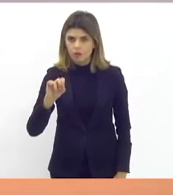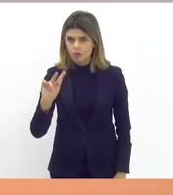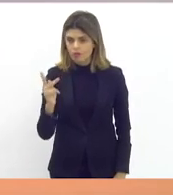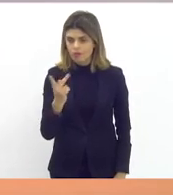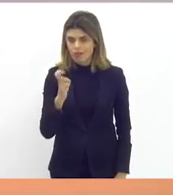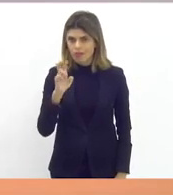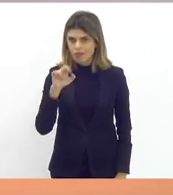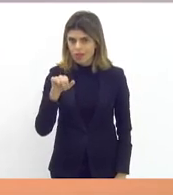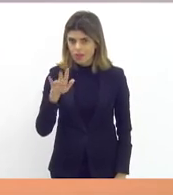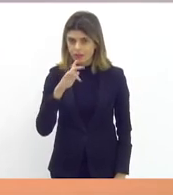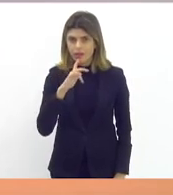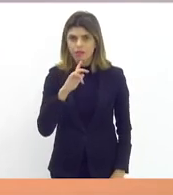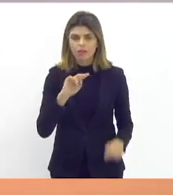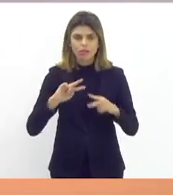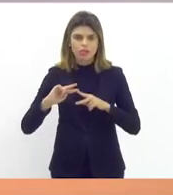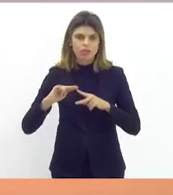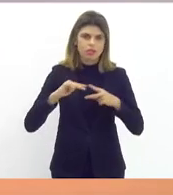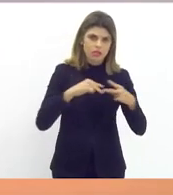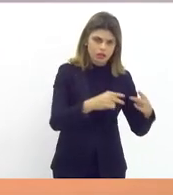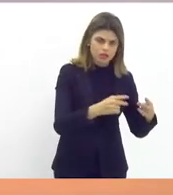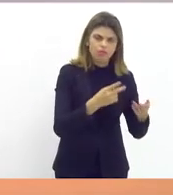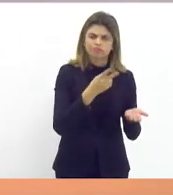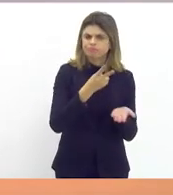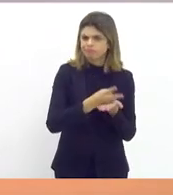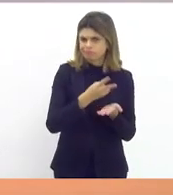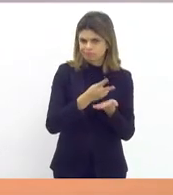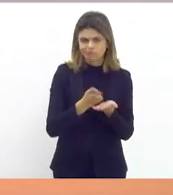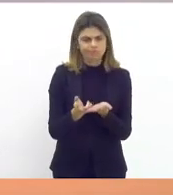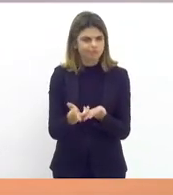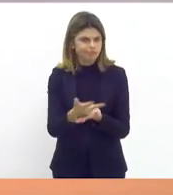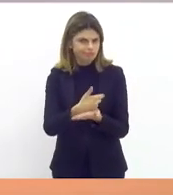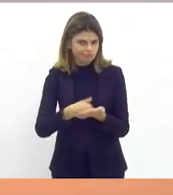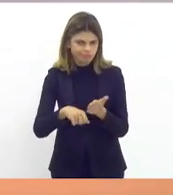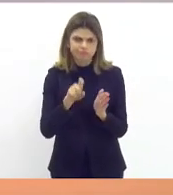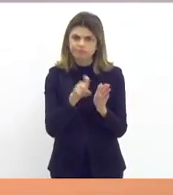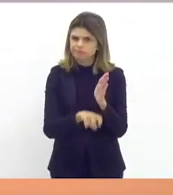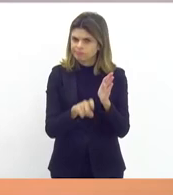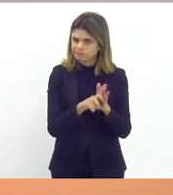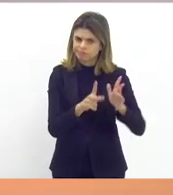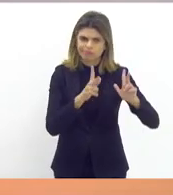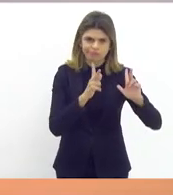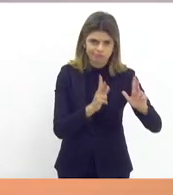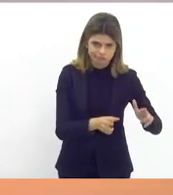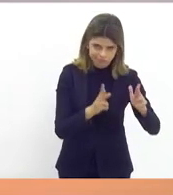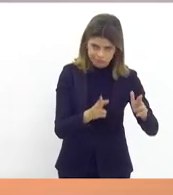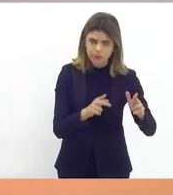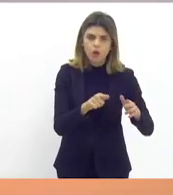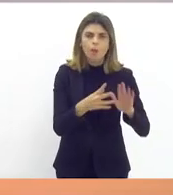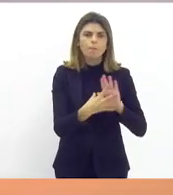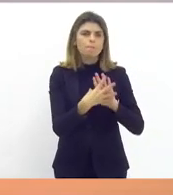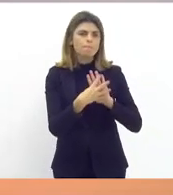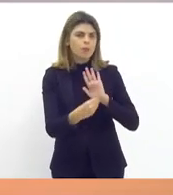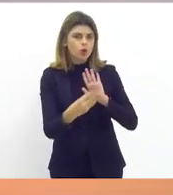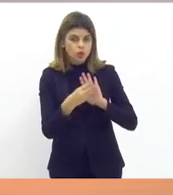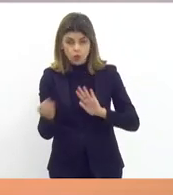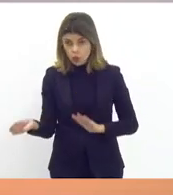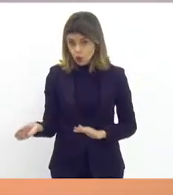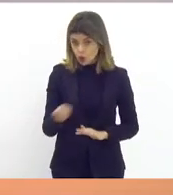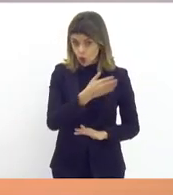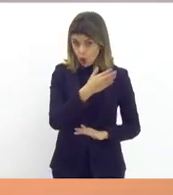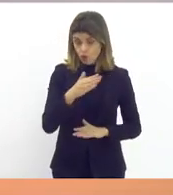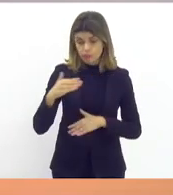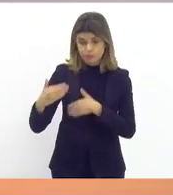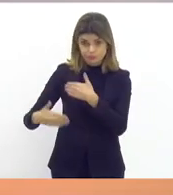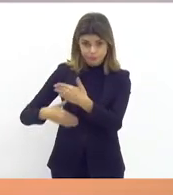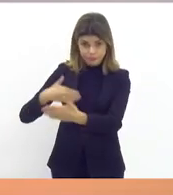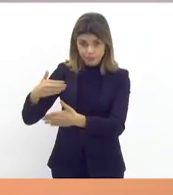atuais vão ser mantidos, monofasia, subsunção tributária. A monofasia no novo modelo é só para combustíveis,